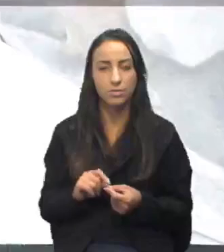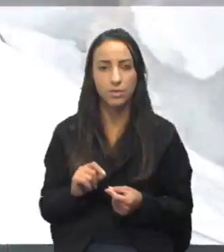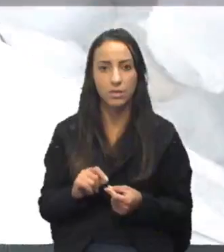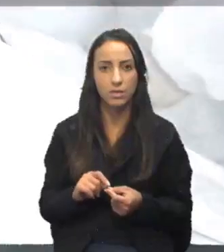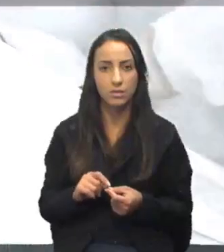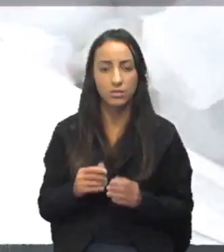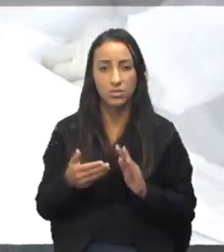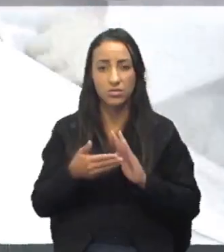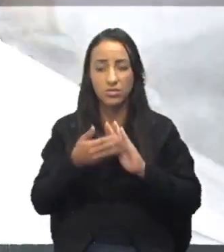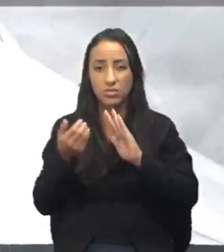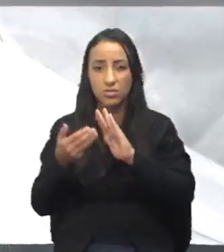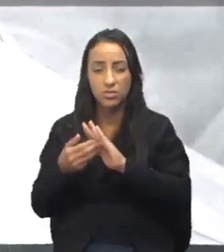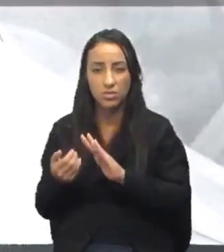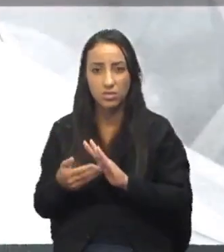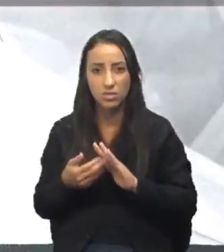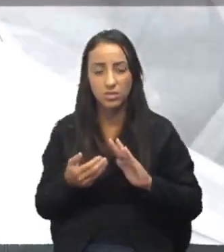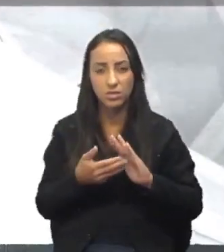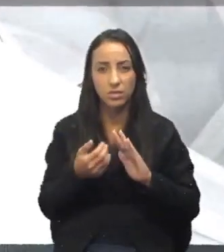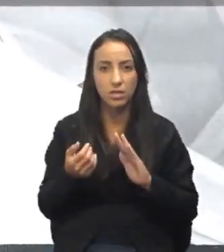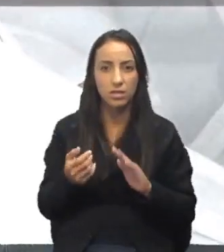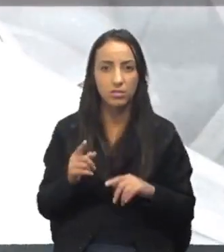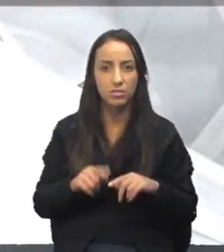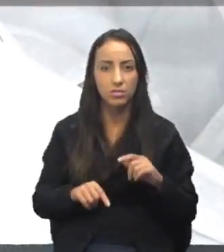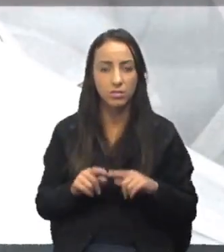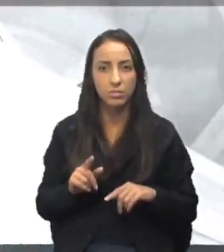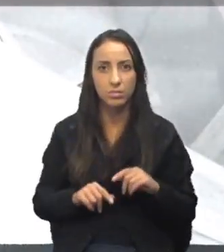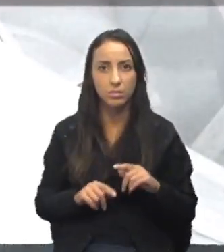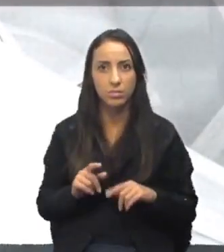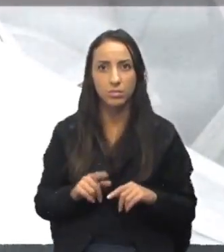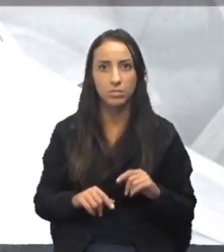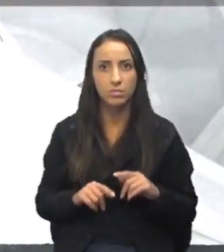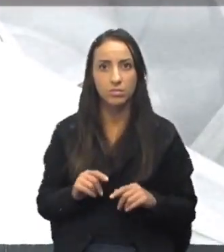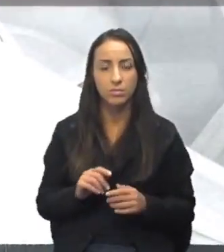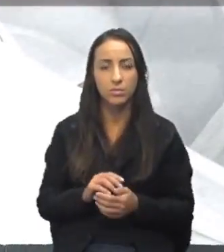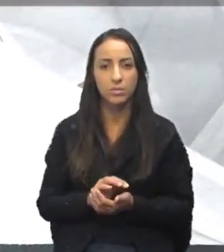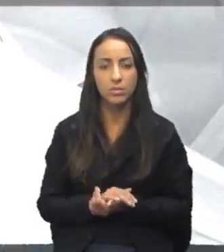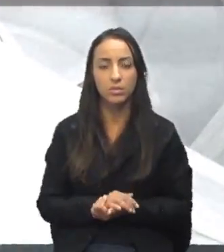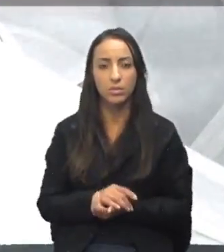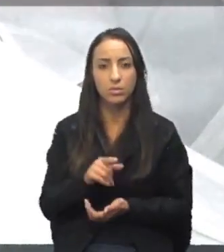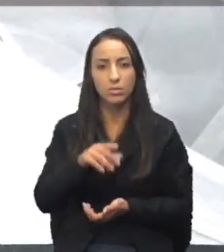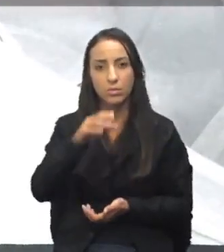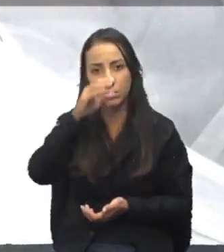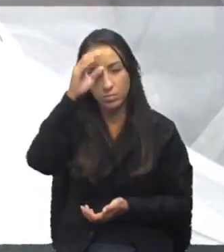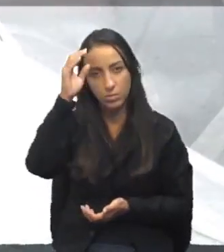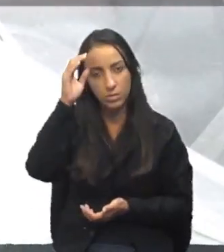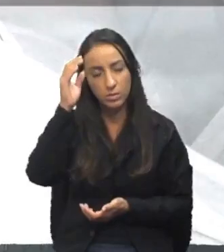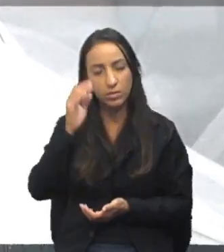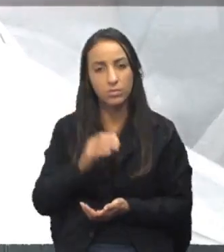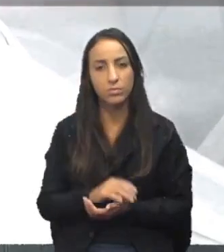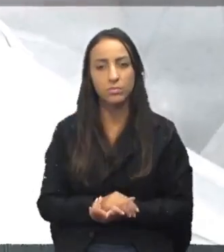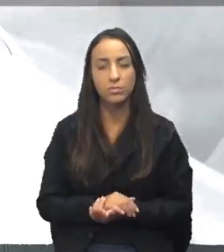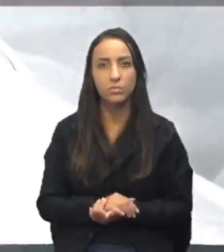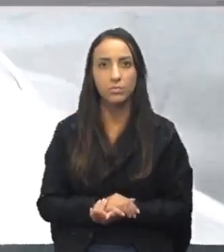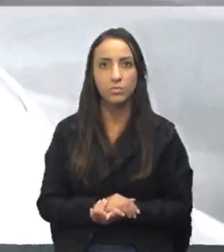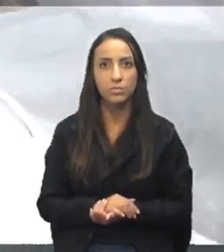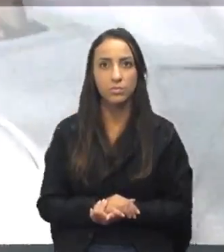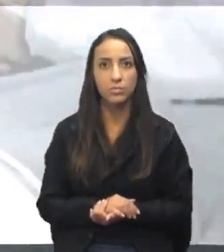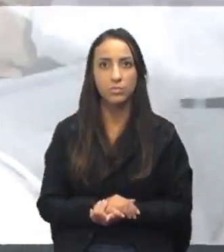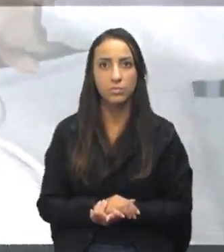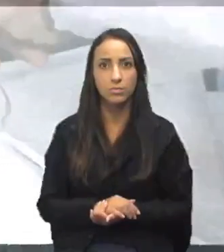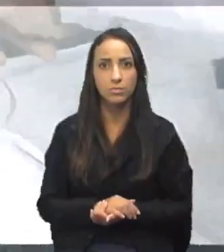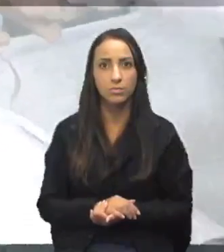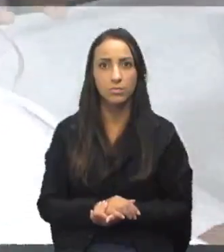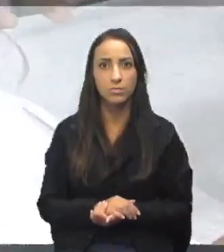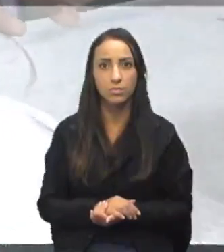da retirada desses equipamentos que estão aderidos ao paciente. Então, no